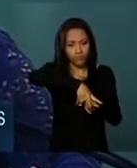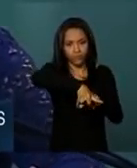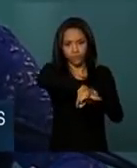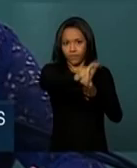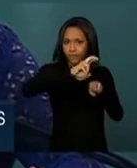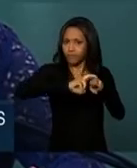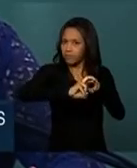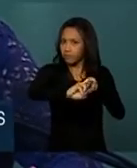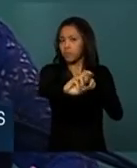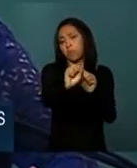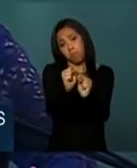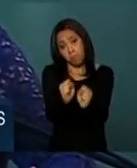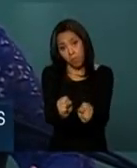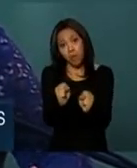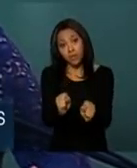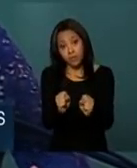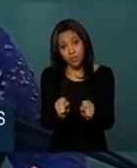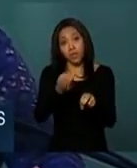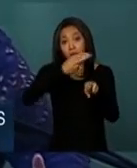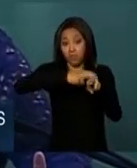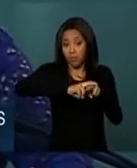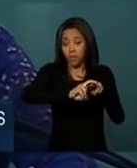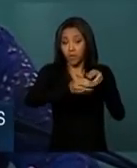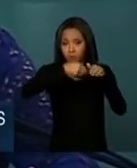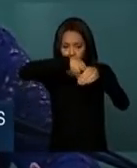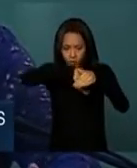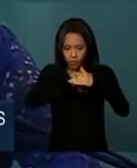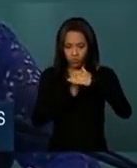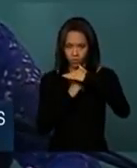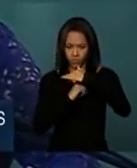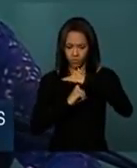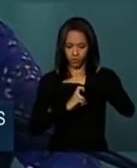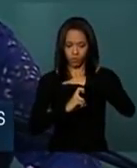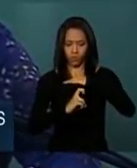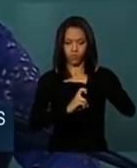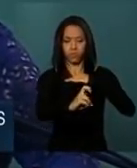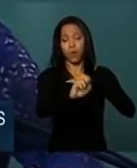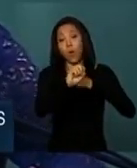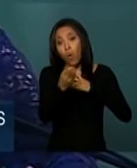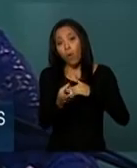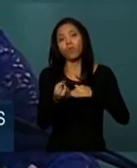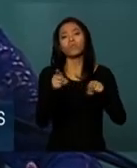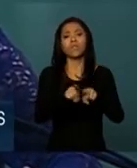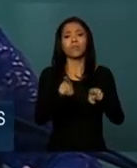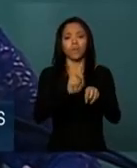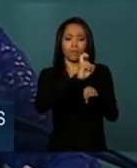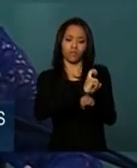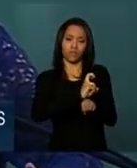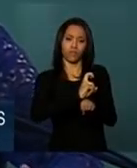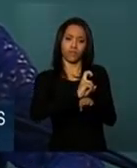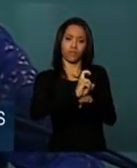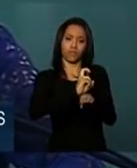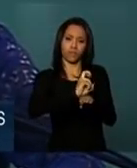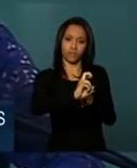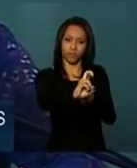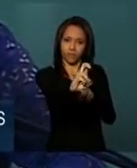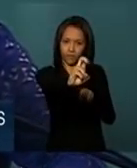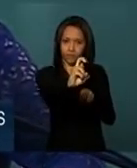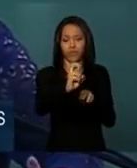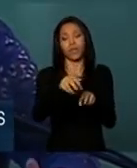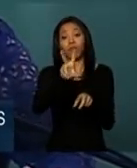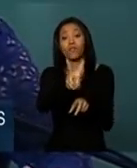Tanto pode ser metrô subterrâneo como metrô de superfície, que hoje chamam de veículo leve